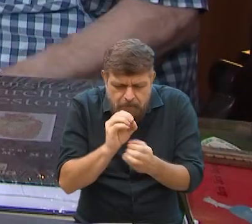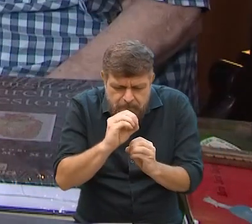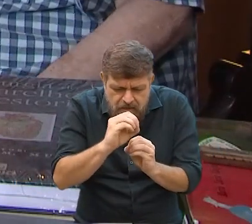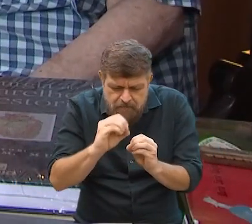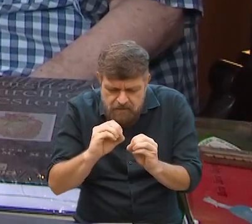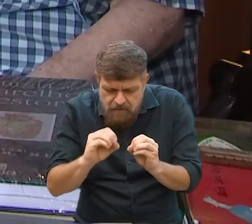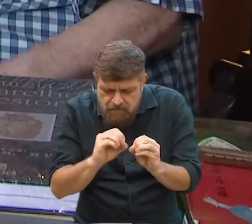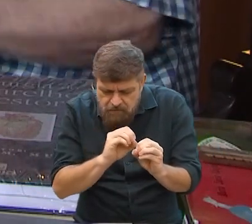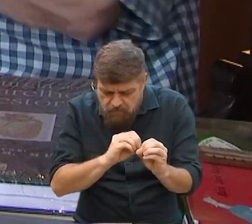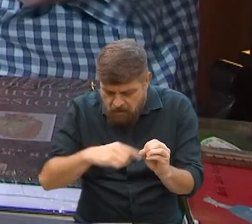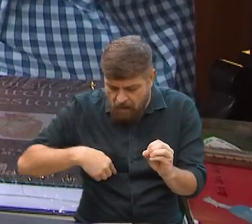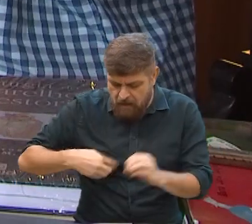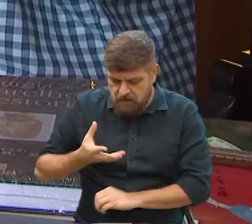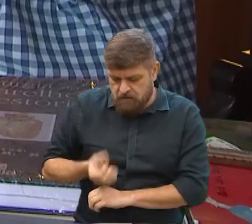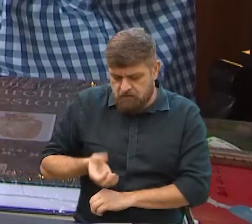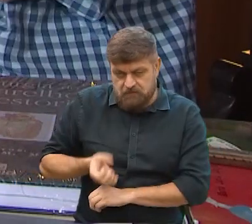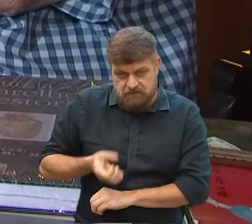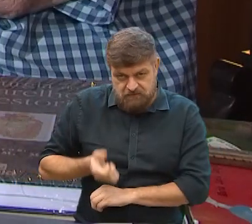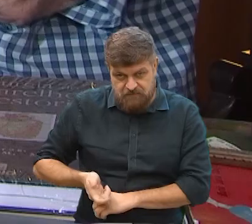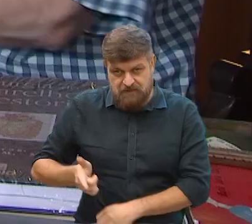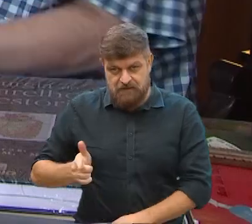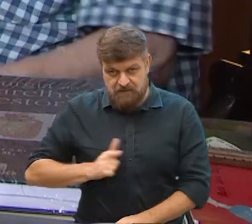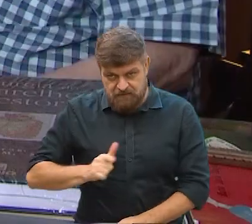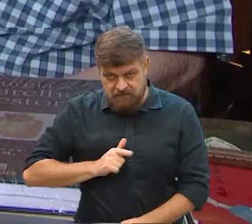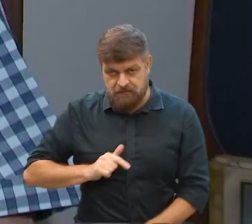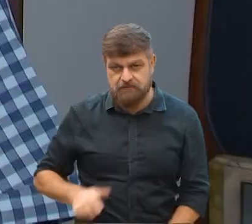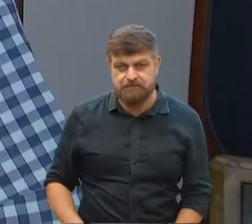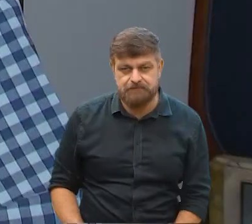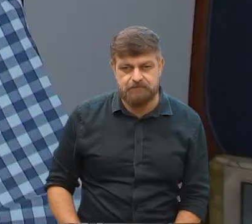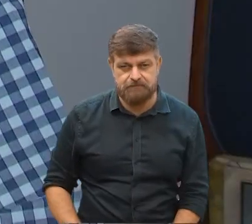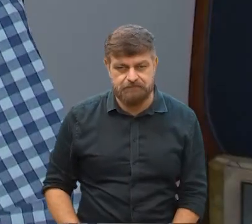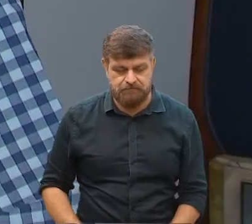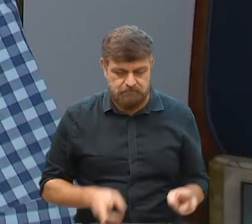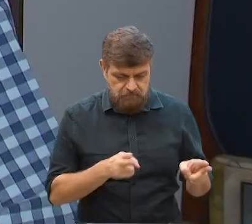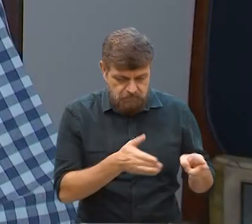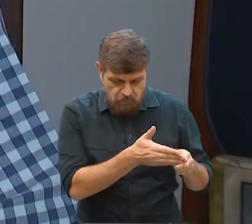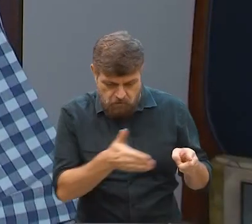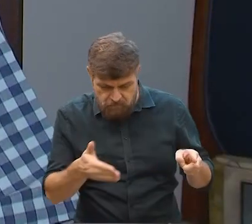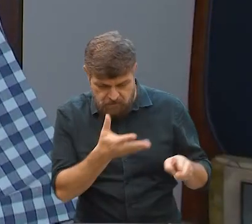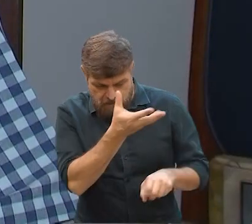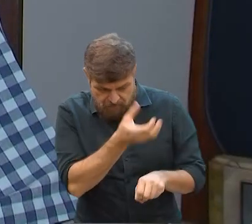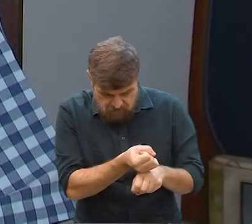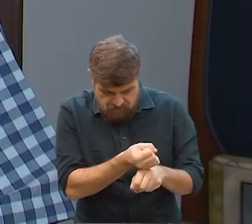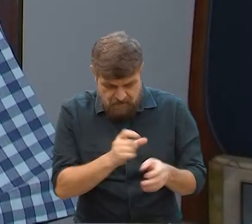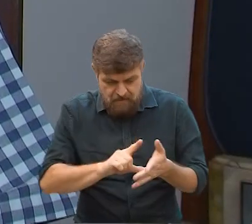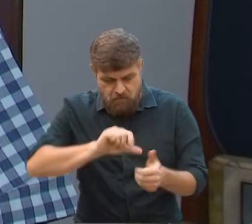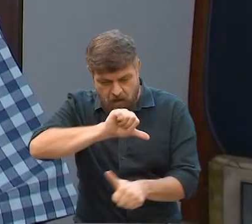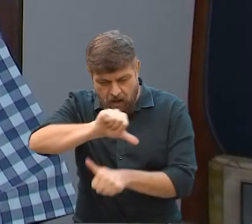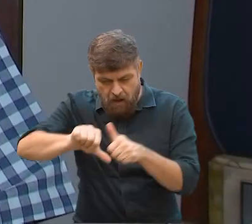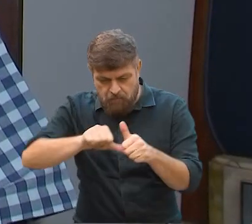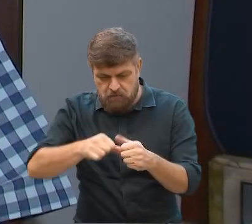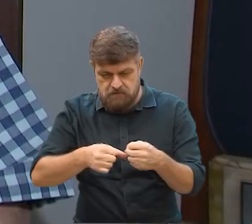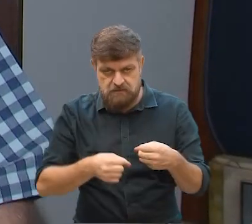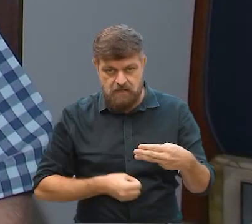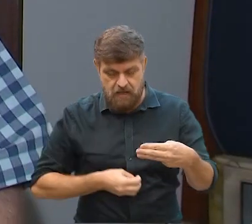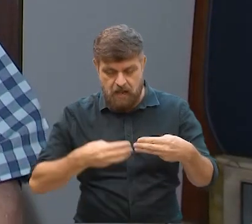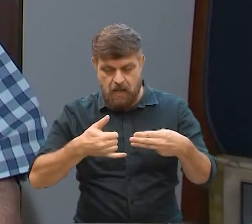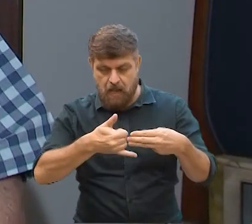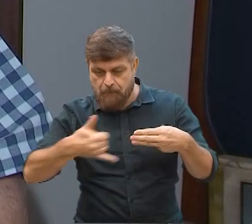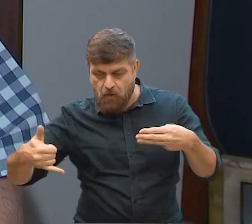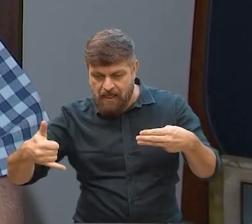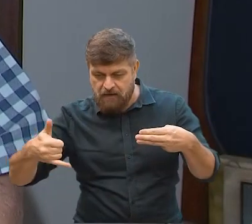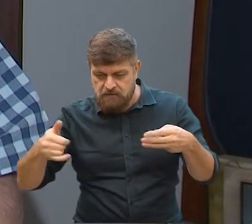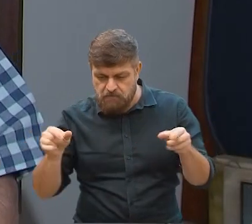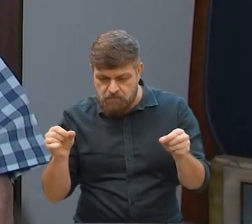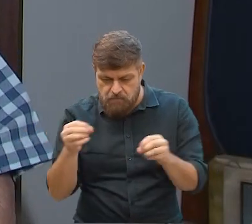poder serem absorvidas. Então nós temos a absorção, nós temos a transformação em moléculas menores, depois